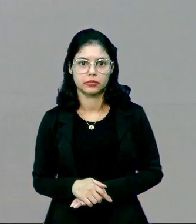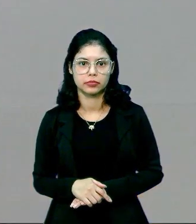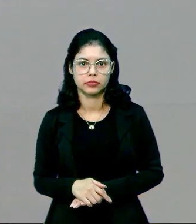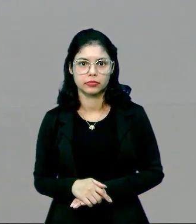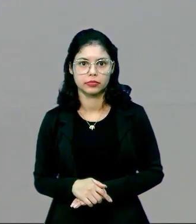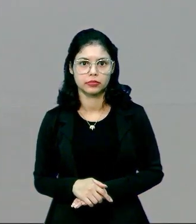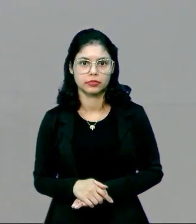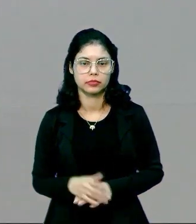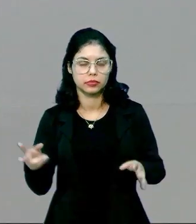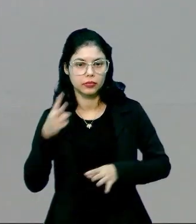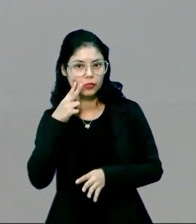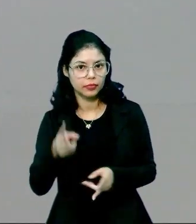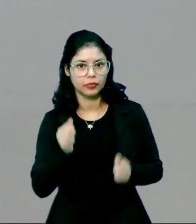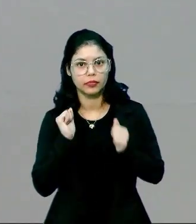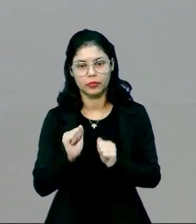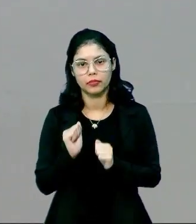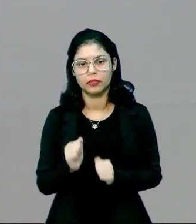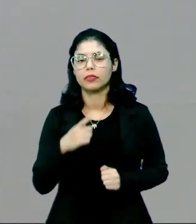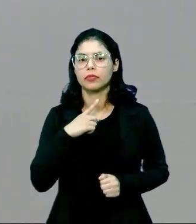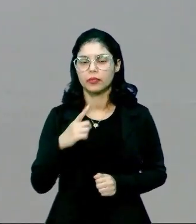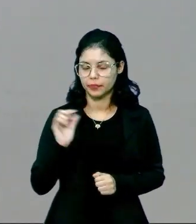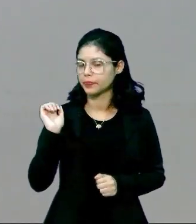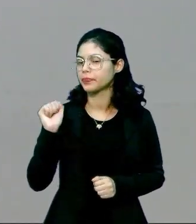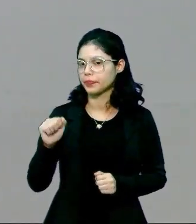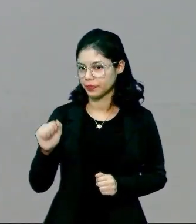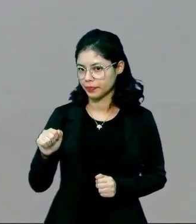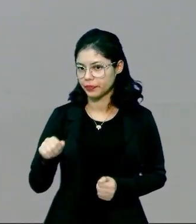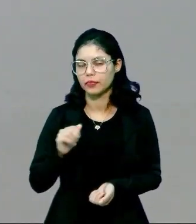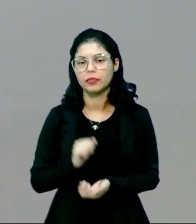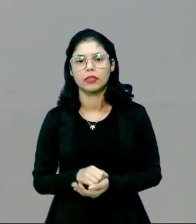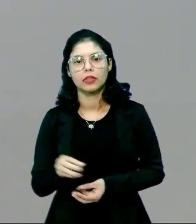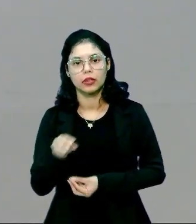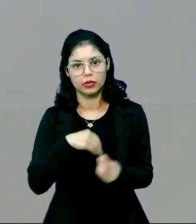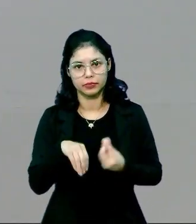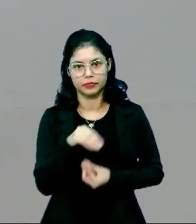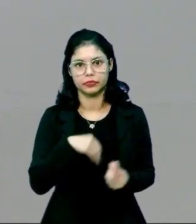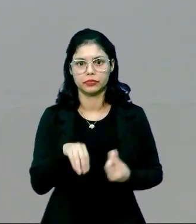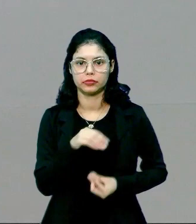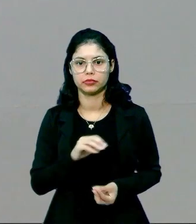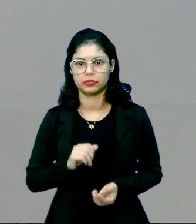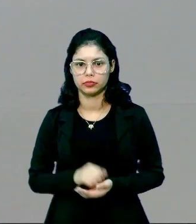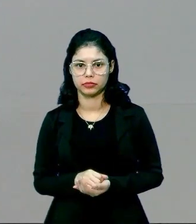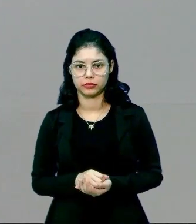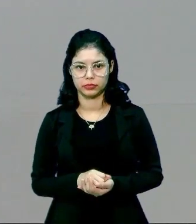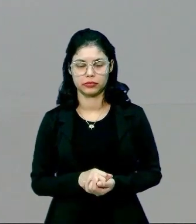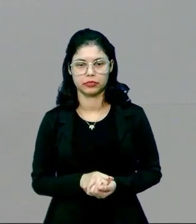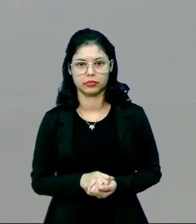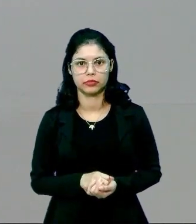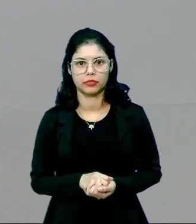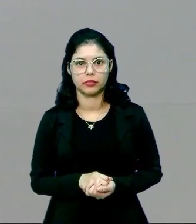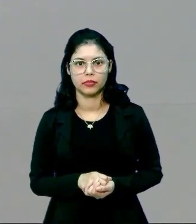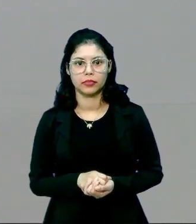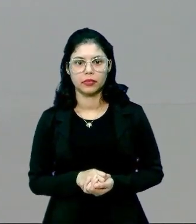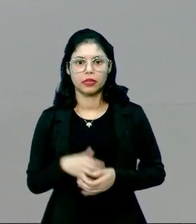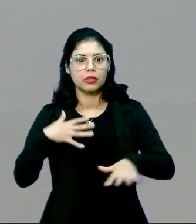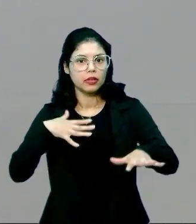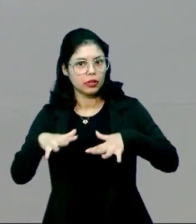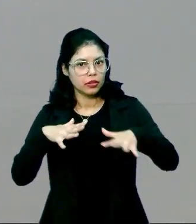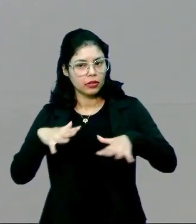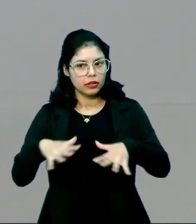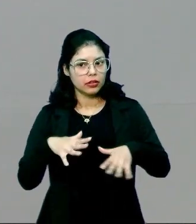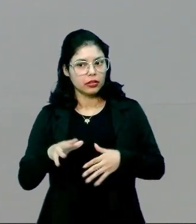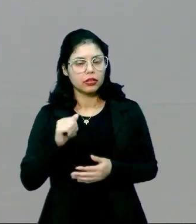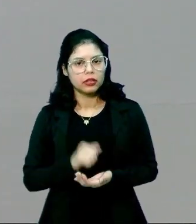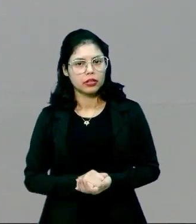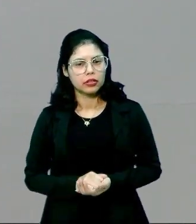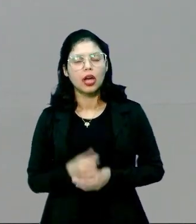resposta vocês podem ver que existe sim uma mistura ali né entre ah os movimentos e